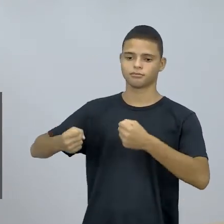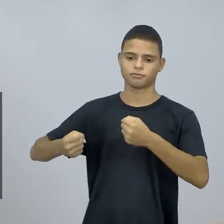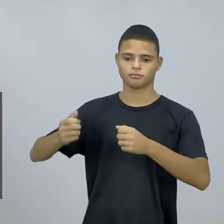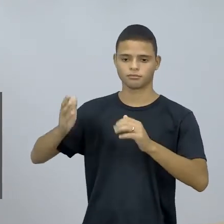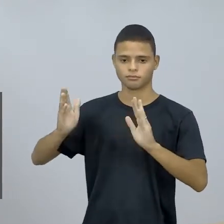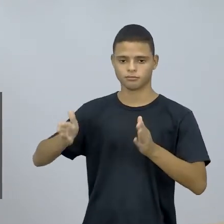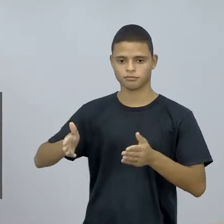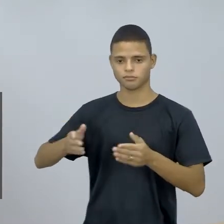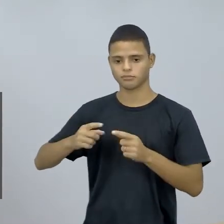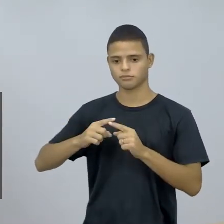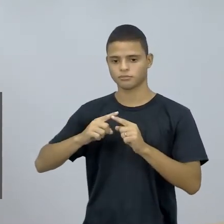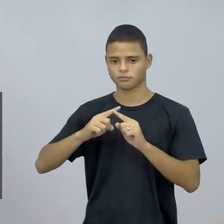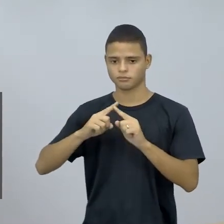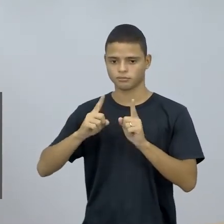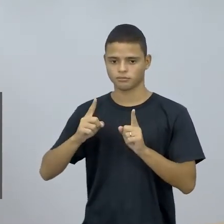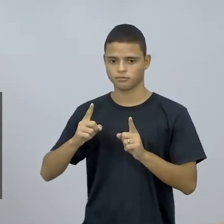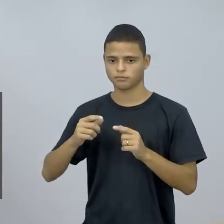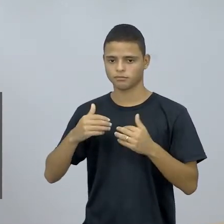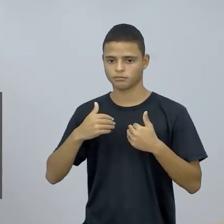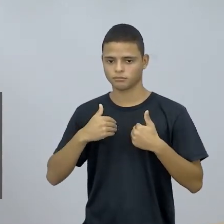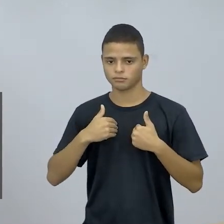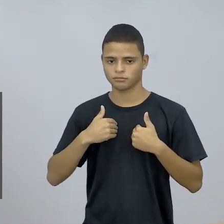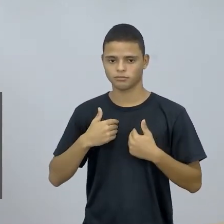não vou num carro desse sozinha,